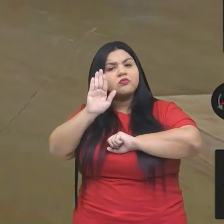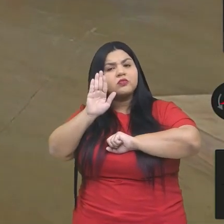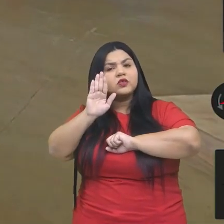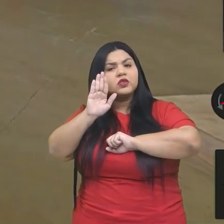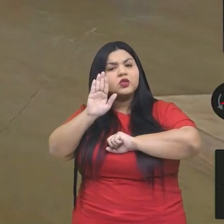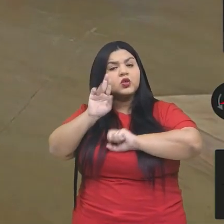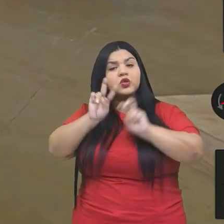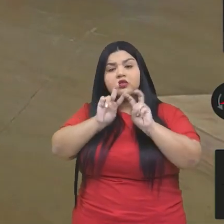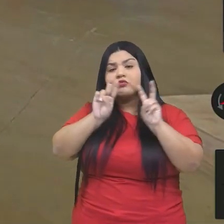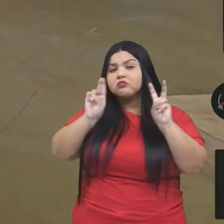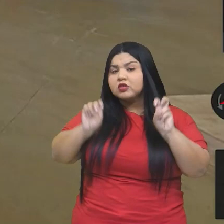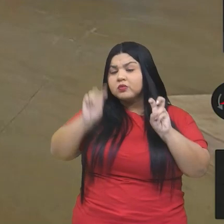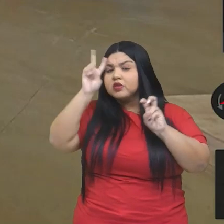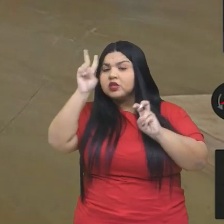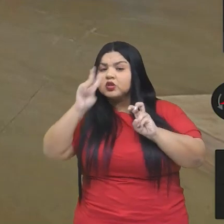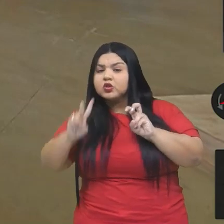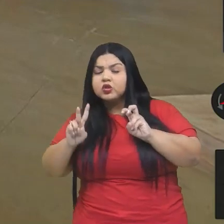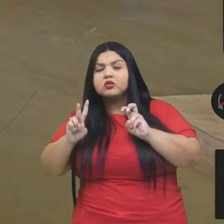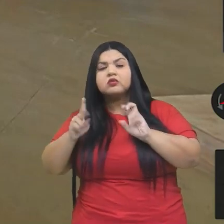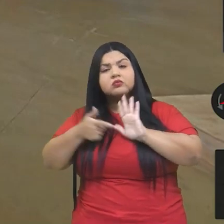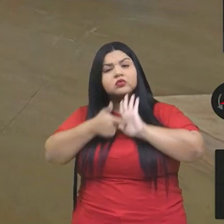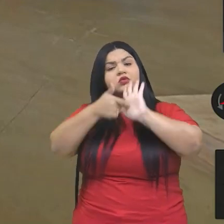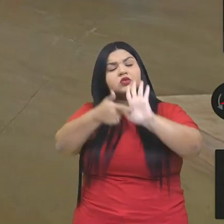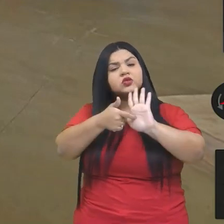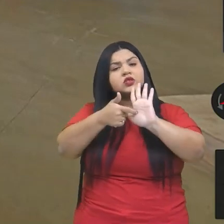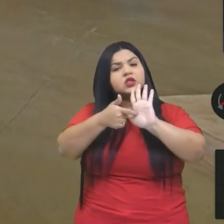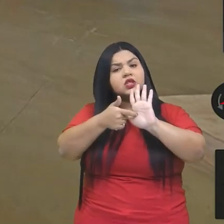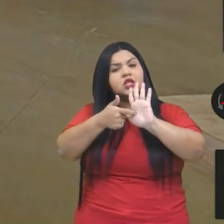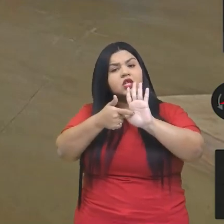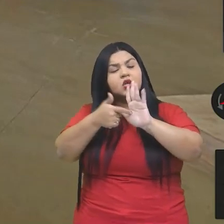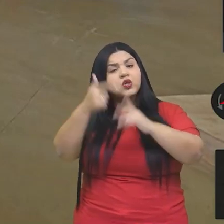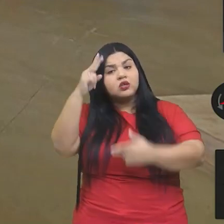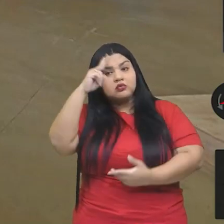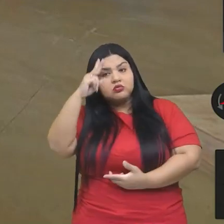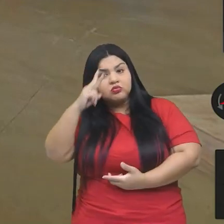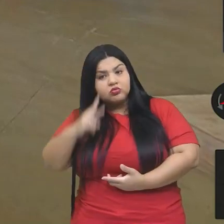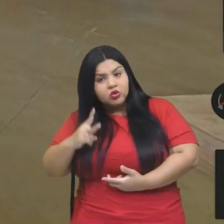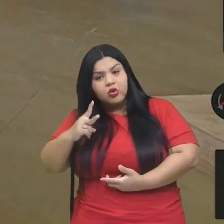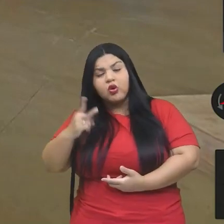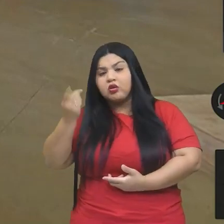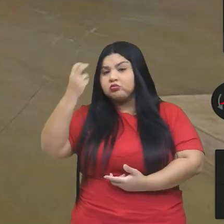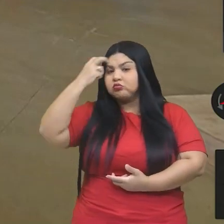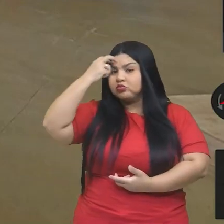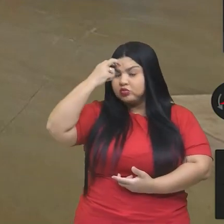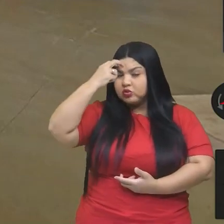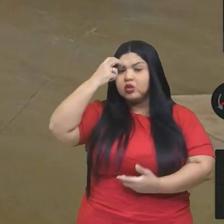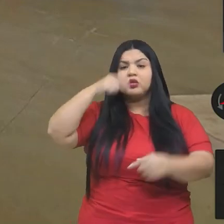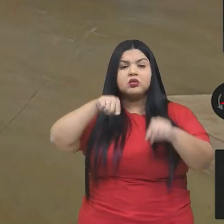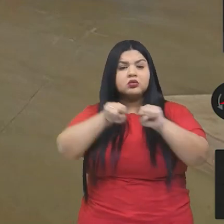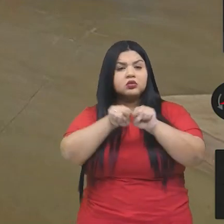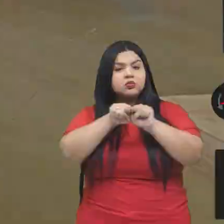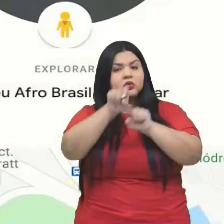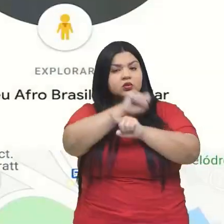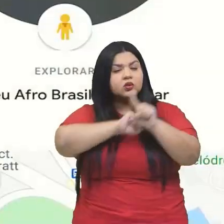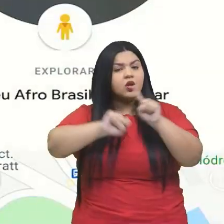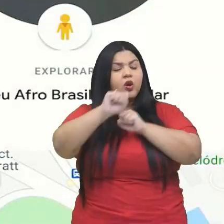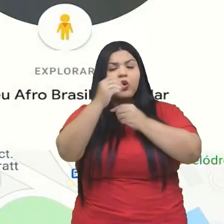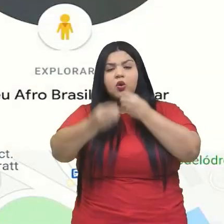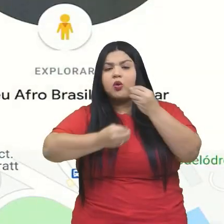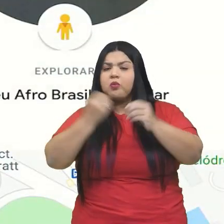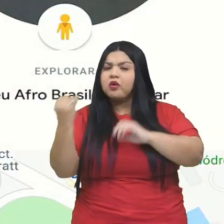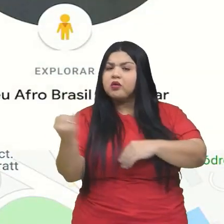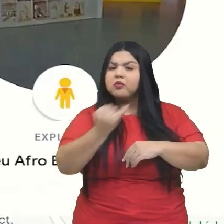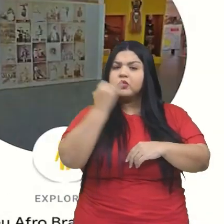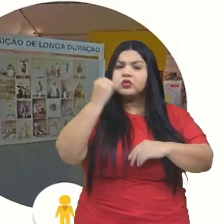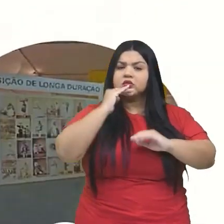essa história que traz aí essa questão cultural, social, dessa influência, do quanto isso é marcante para a